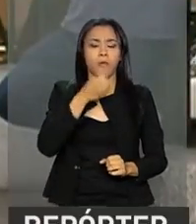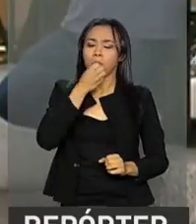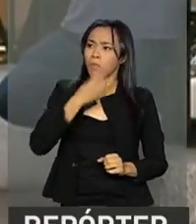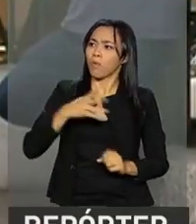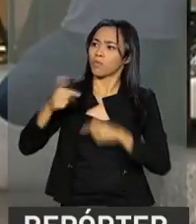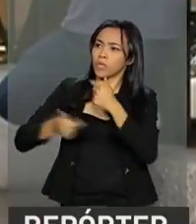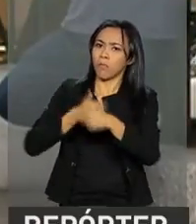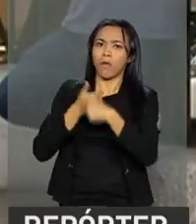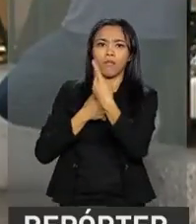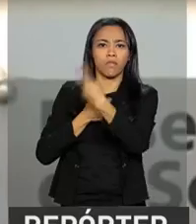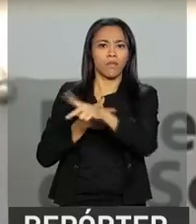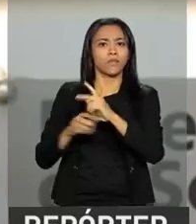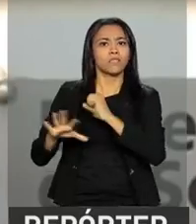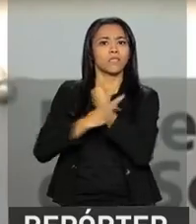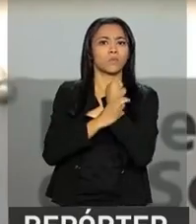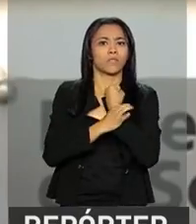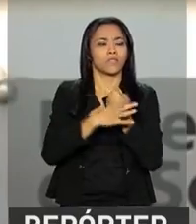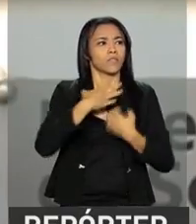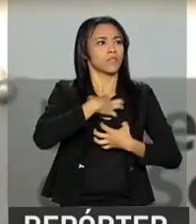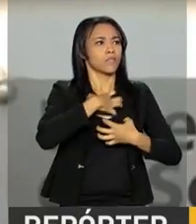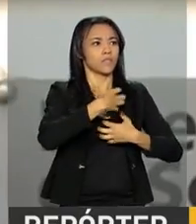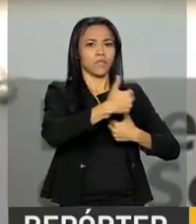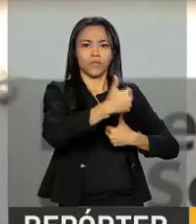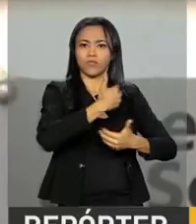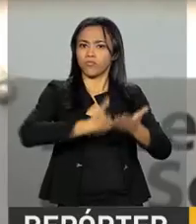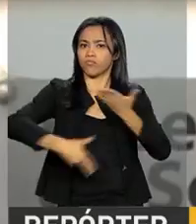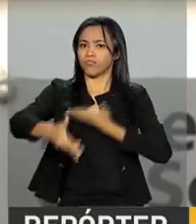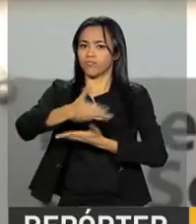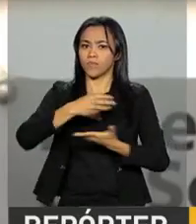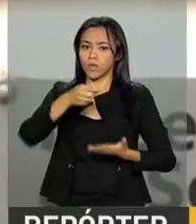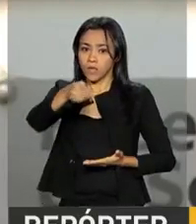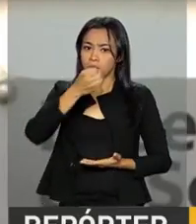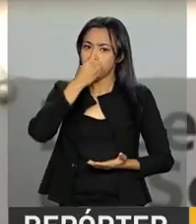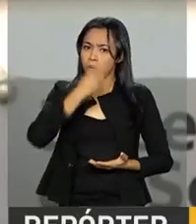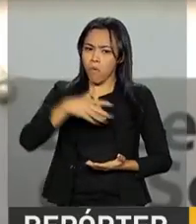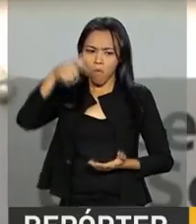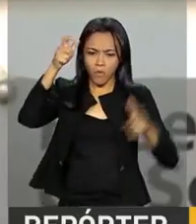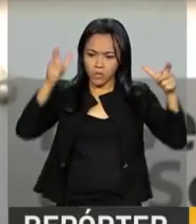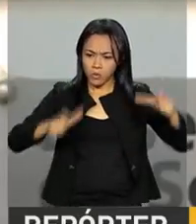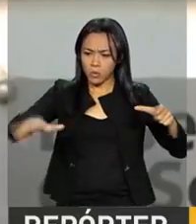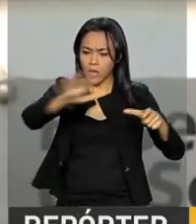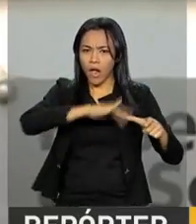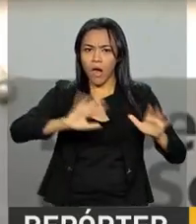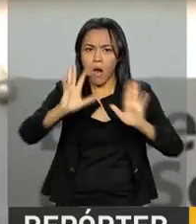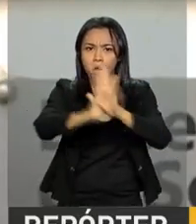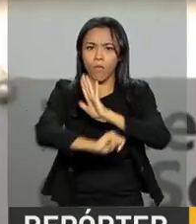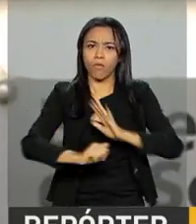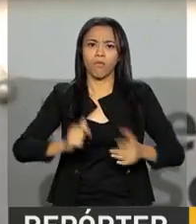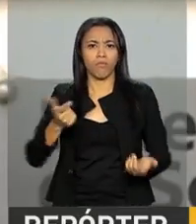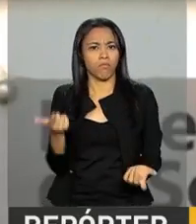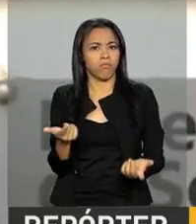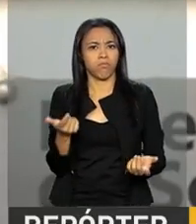mais segurança à região. E é muito bom. O bairro não tem muito assalto, não tem...